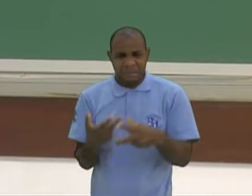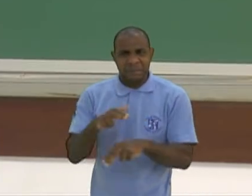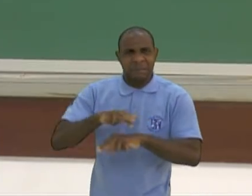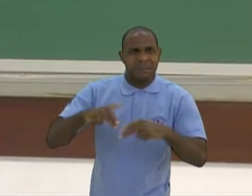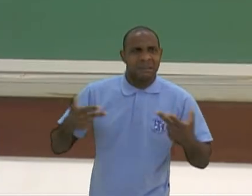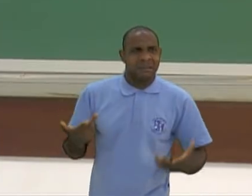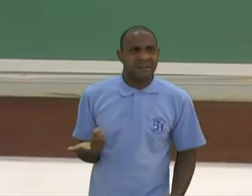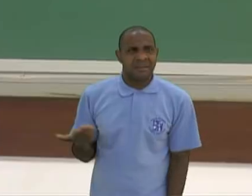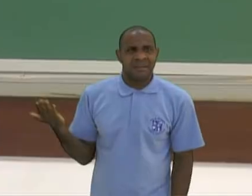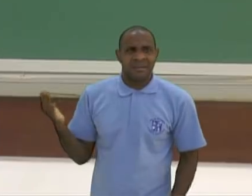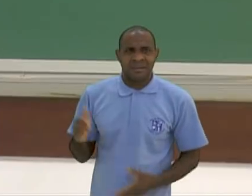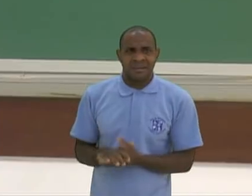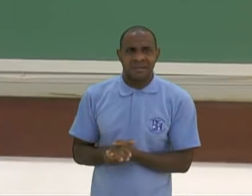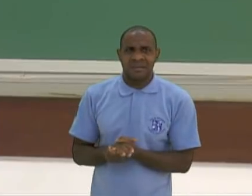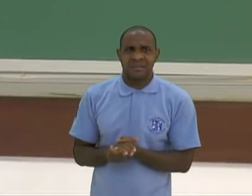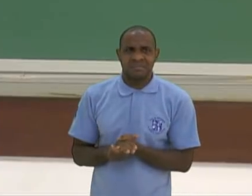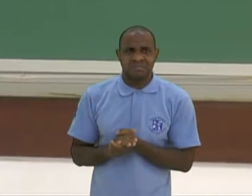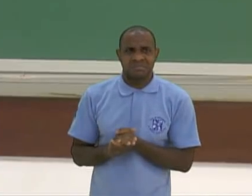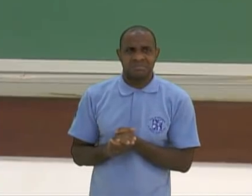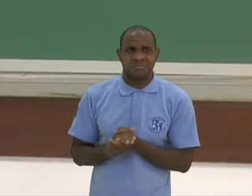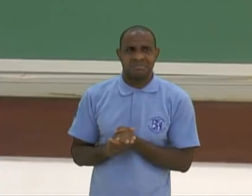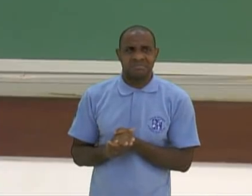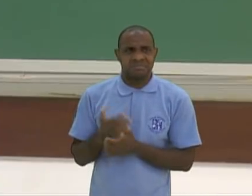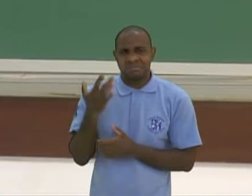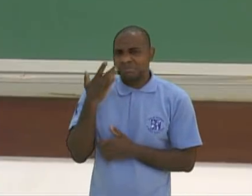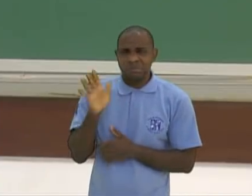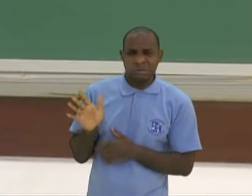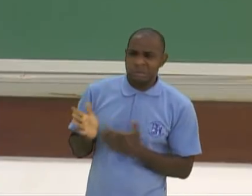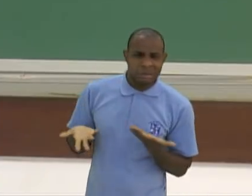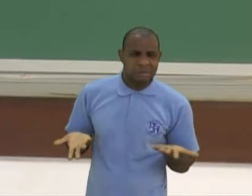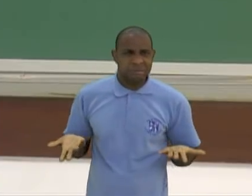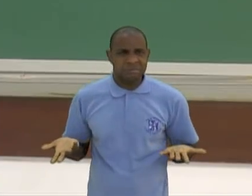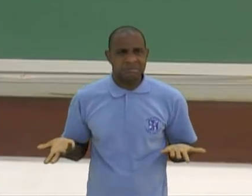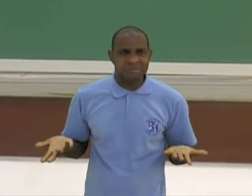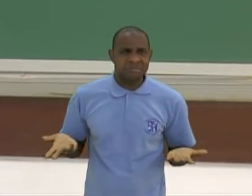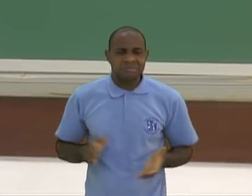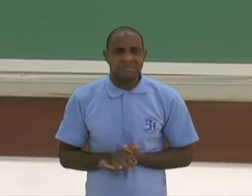É uma característica bem romana, né? Não sei.